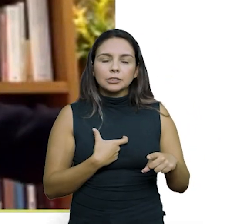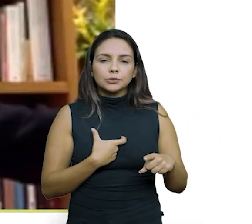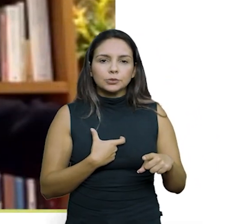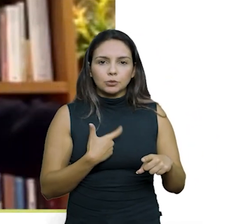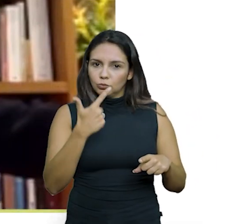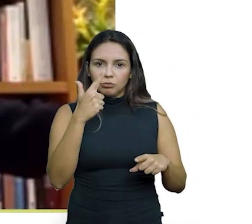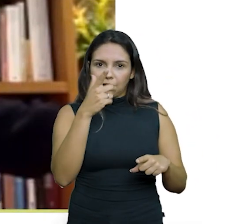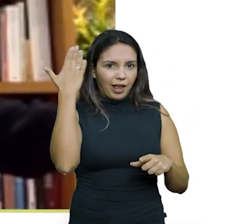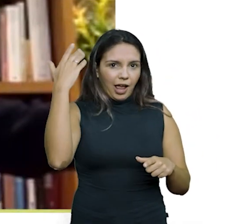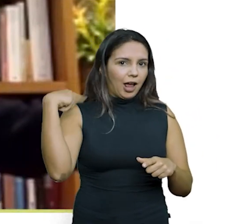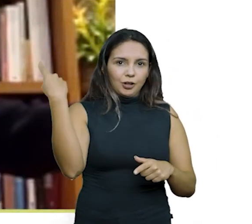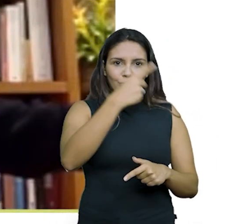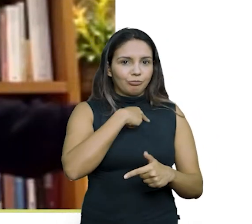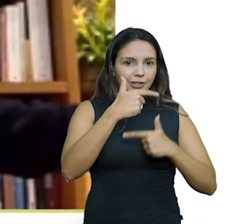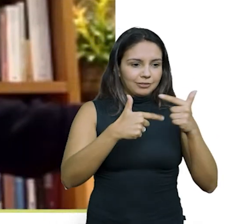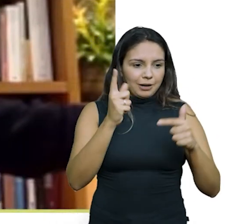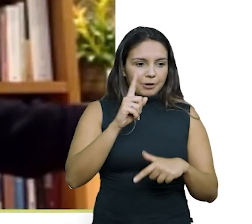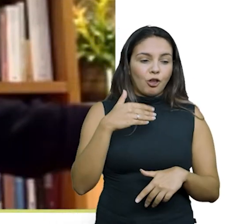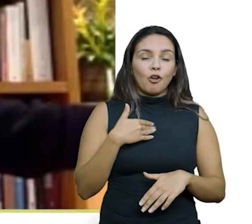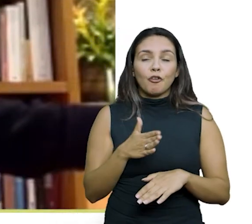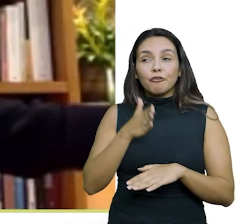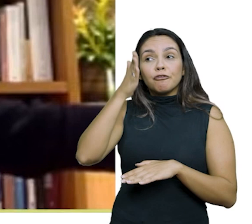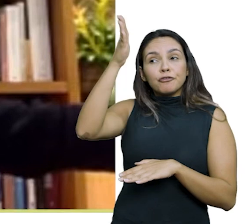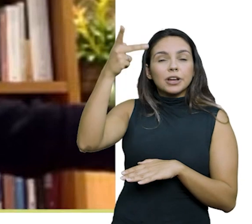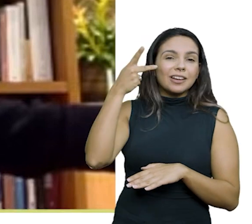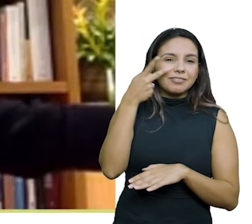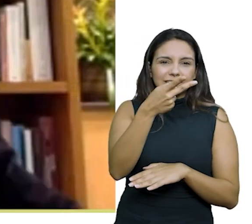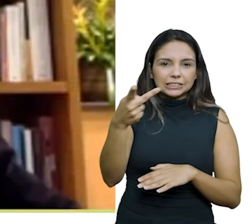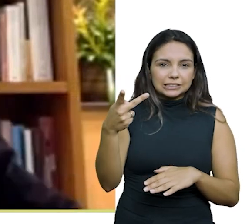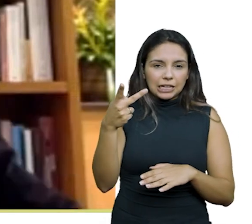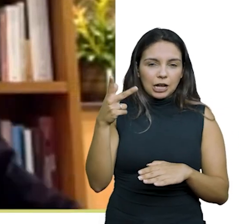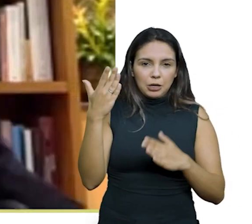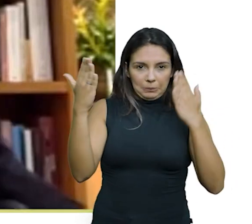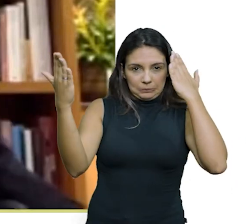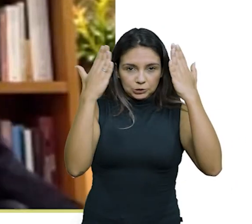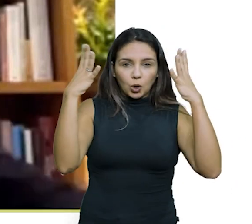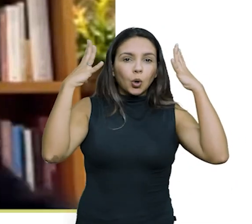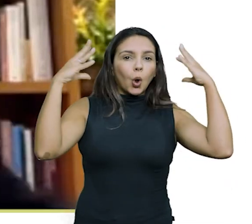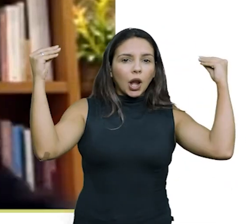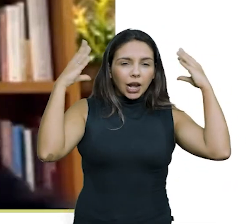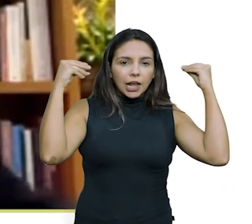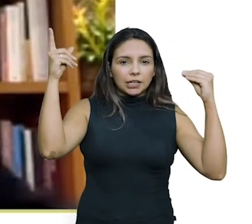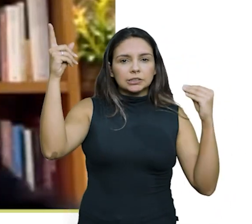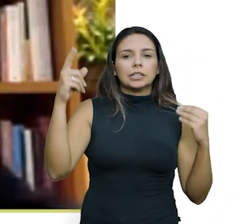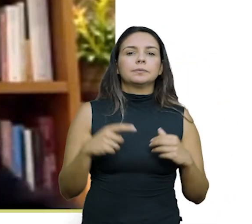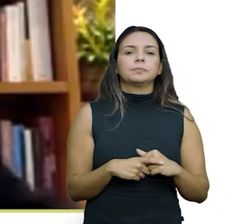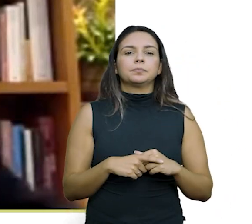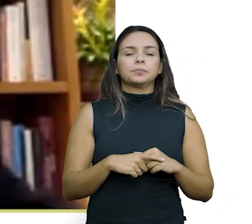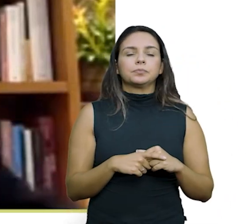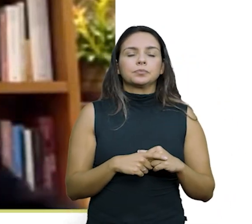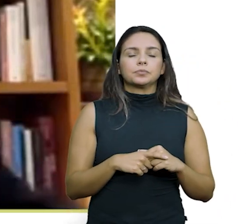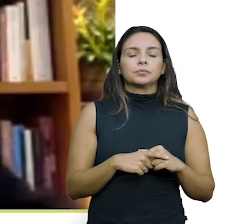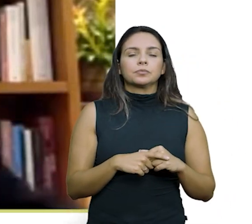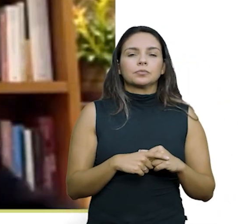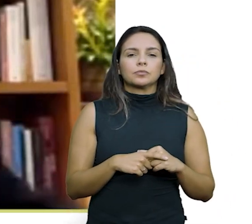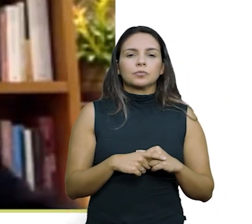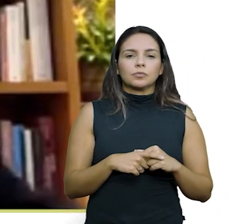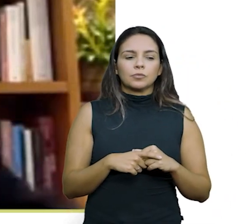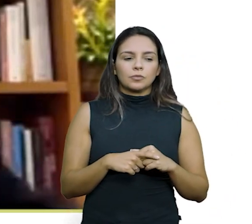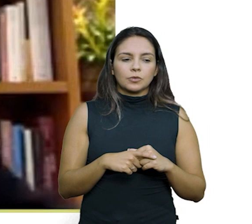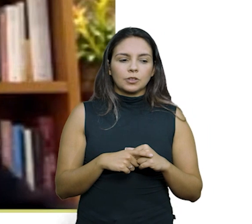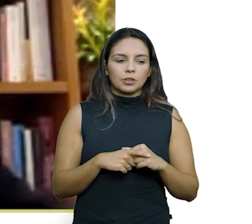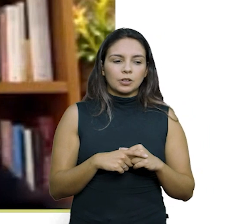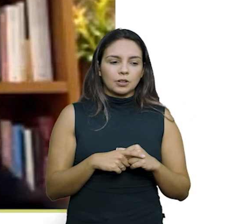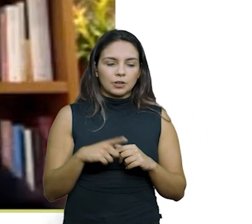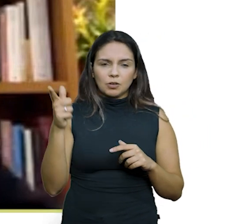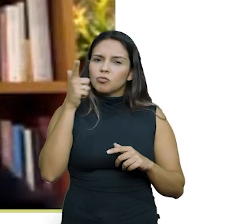lá na Holanda, na Universidade de Roterdã, que coordena um banco gigantesco de dados sobre a felicidade no mundo, mapeamento